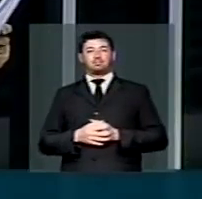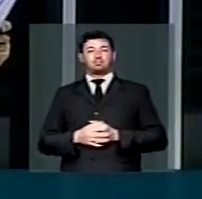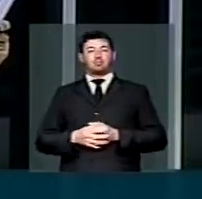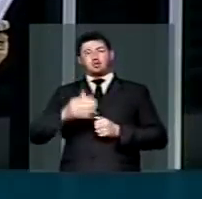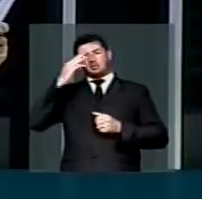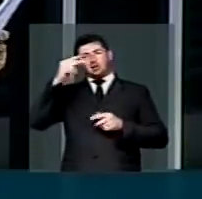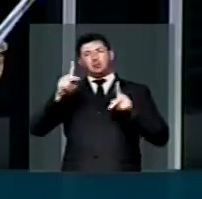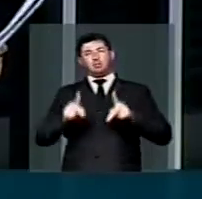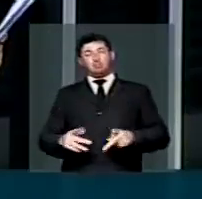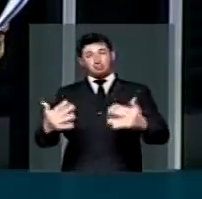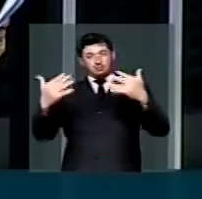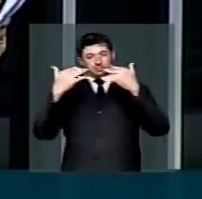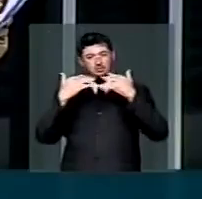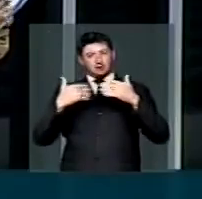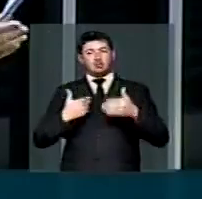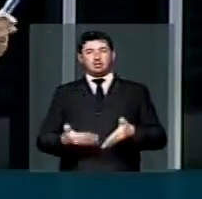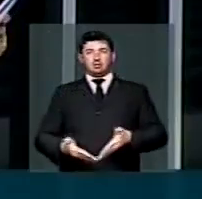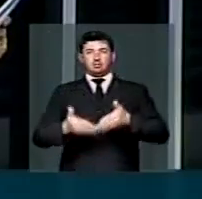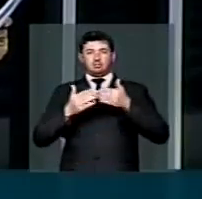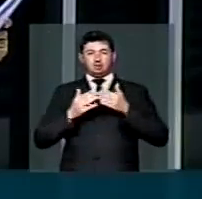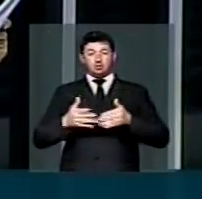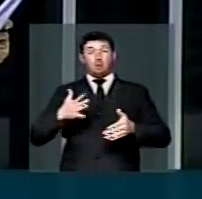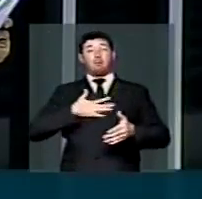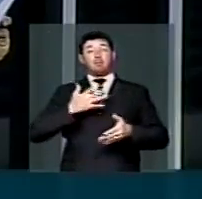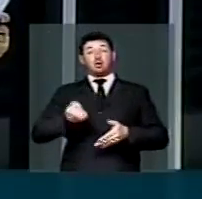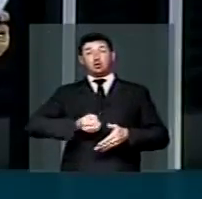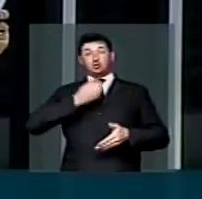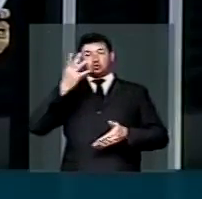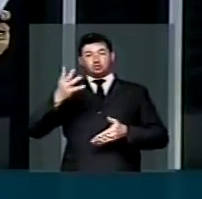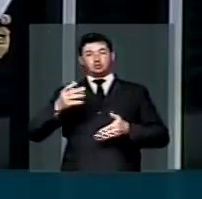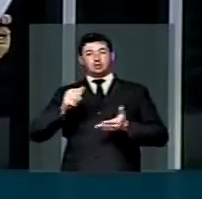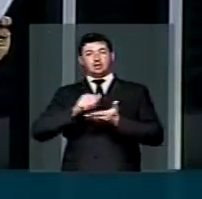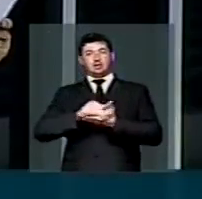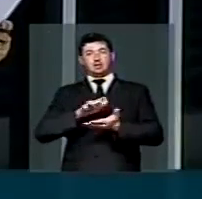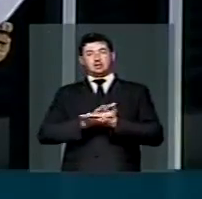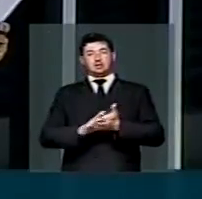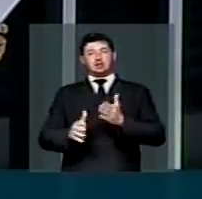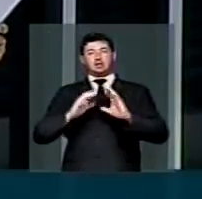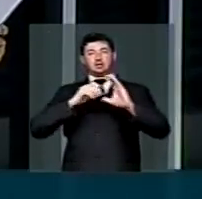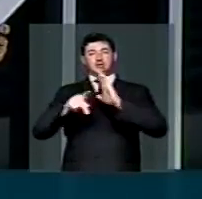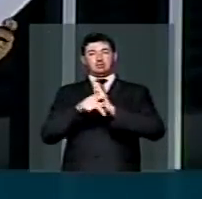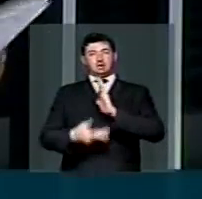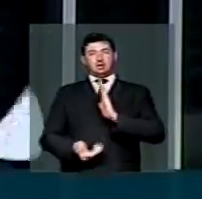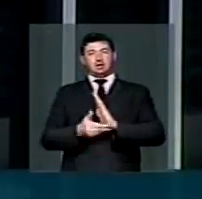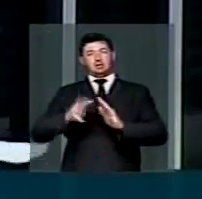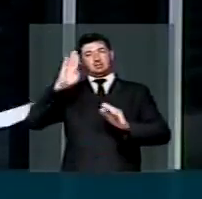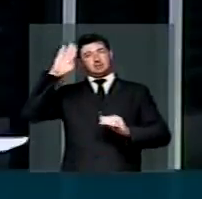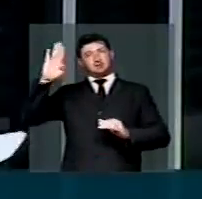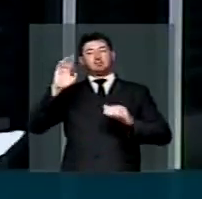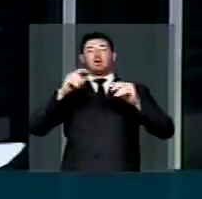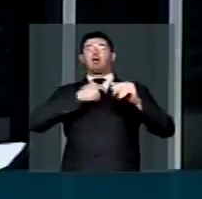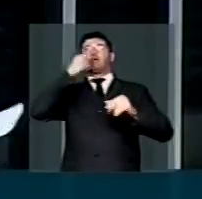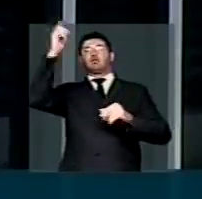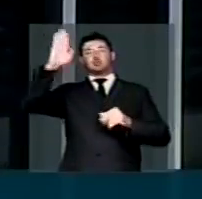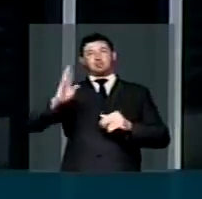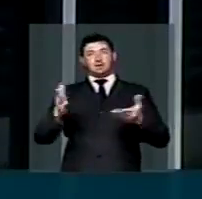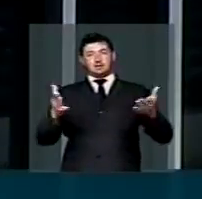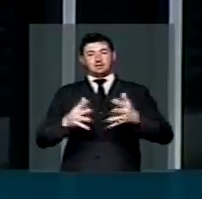povo brasileiro, pela atenção. E peço, senhor presidente, que esse meu discurso seja registrado nos meios de comunicação, em especial na Voz do Brasil.